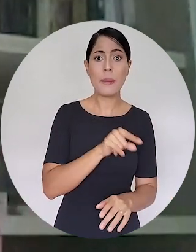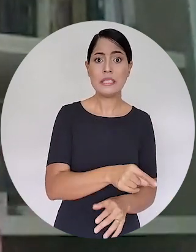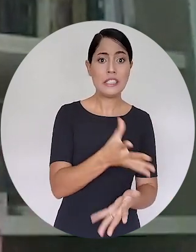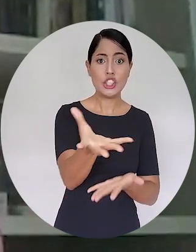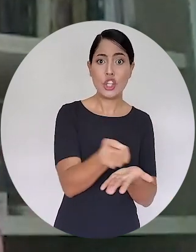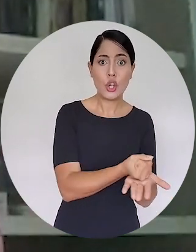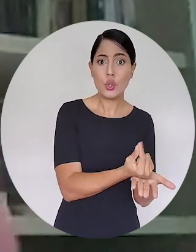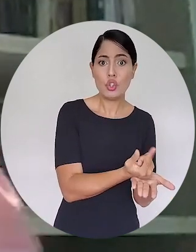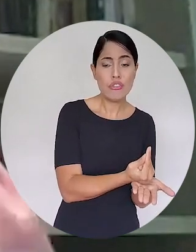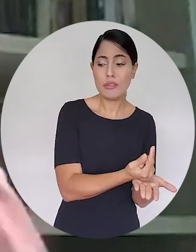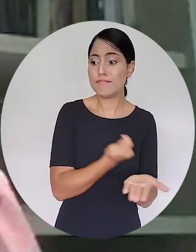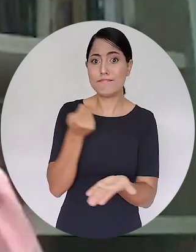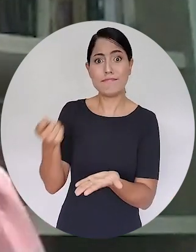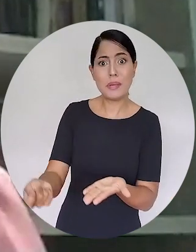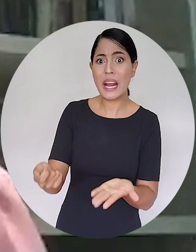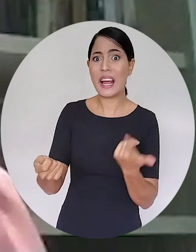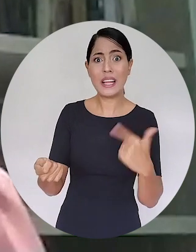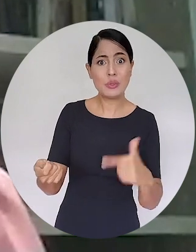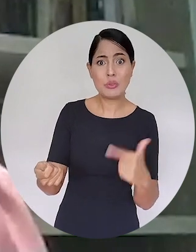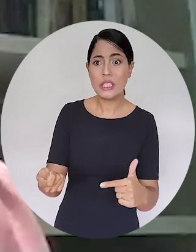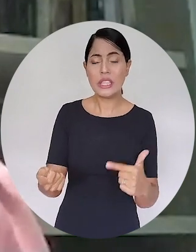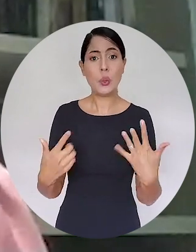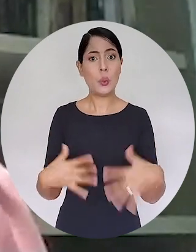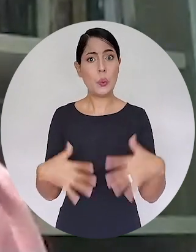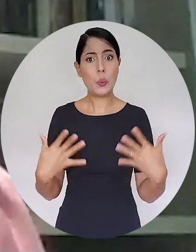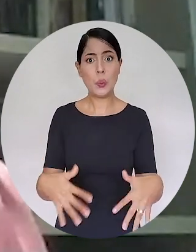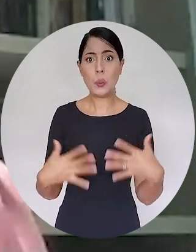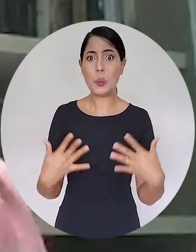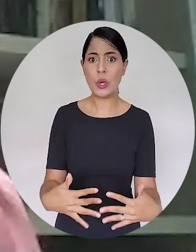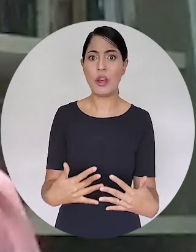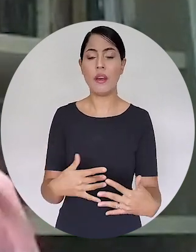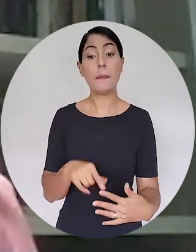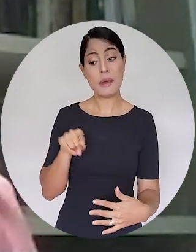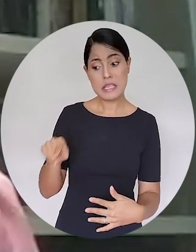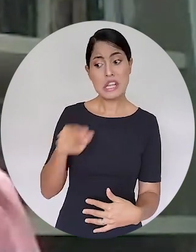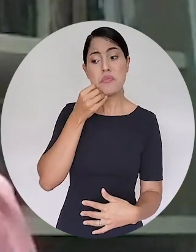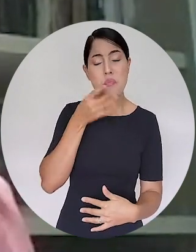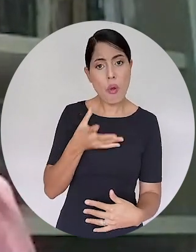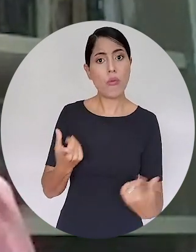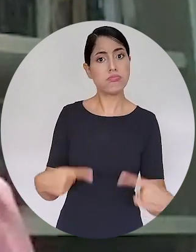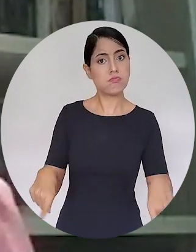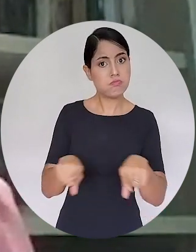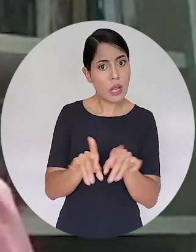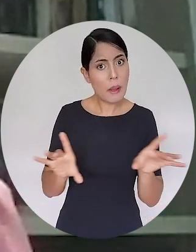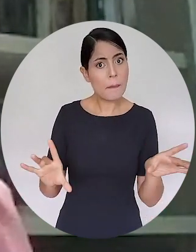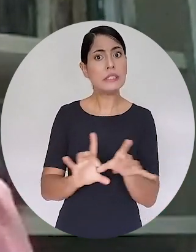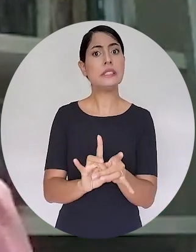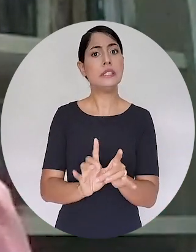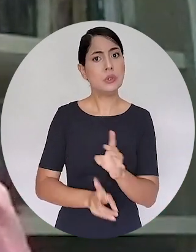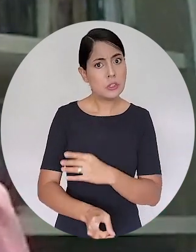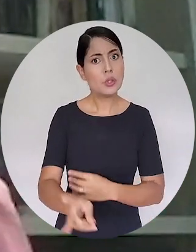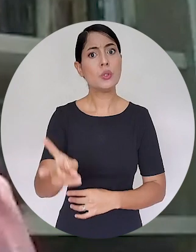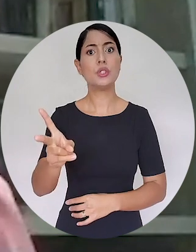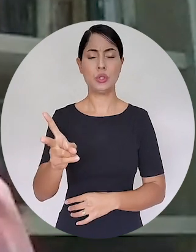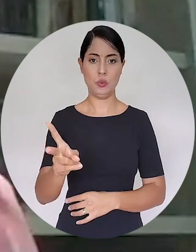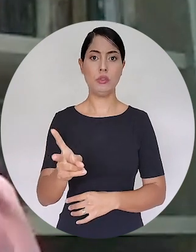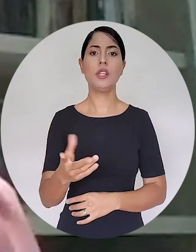também precisa receber, mas você não tem dinheiro para pagar. Então, assim, é um bom fornecedor, né? São parcerias, são